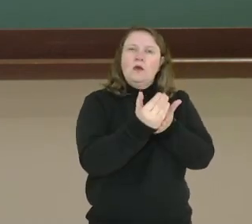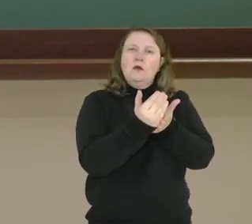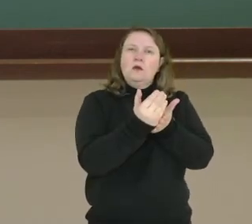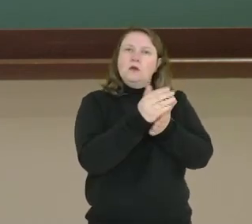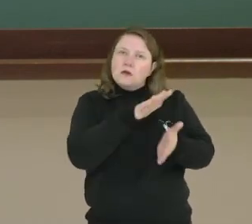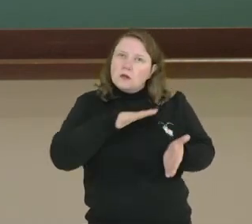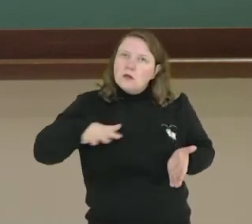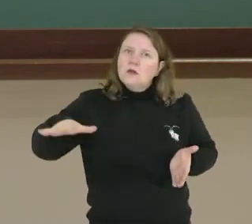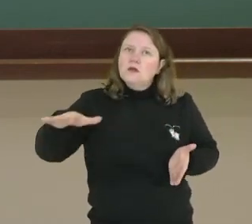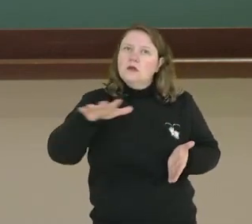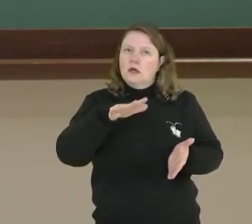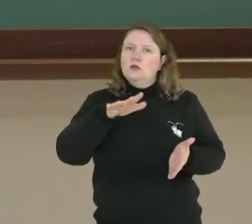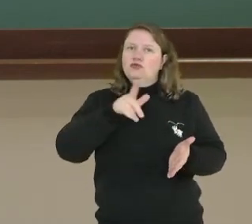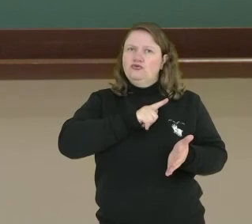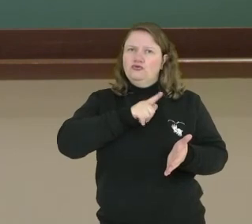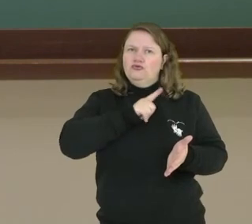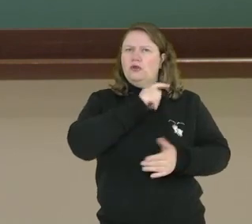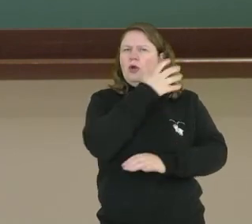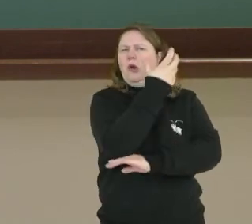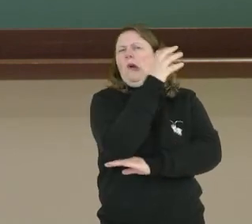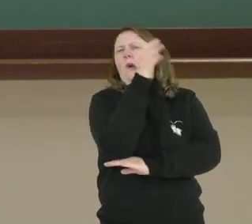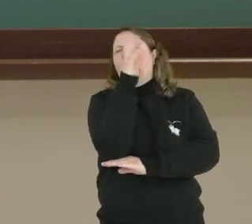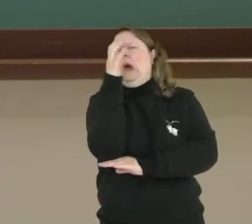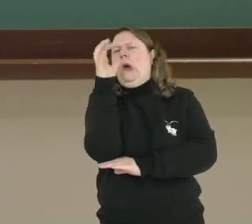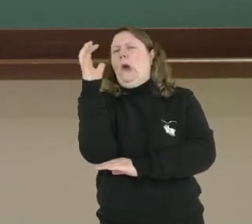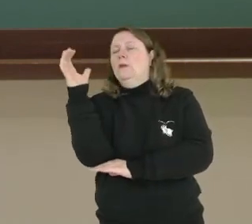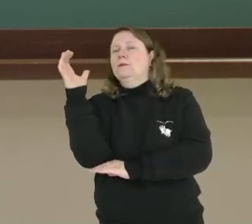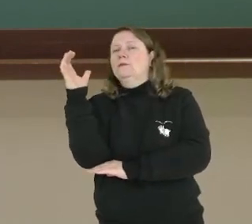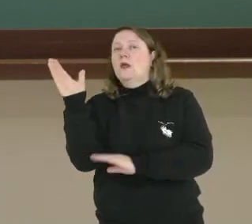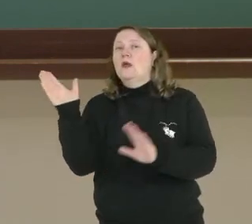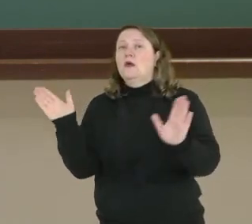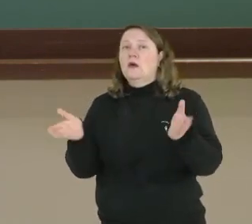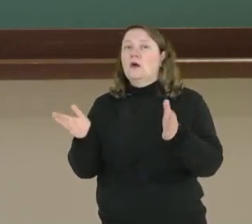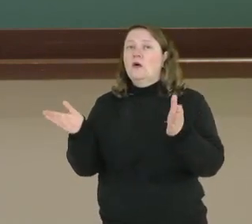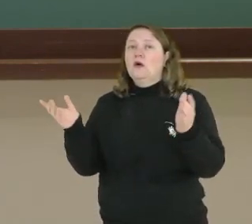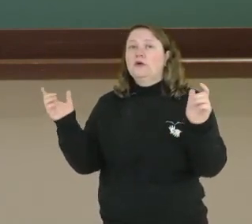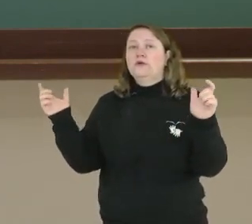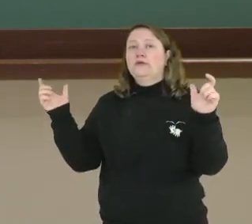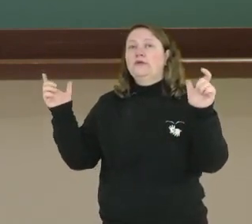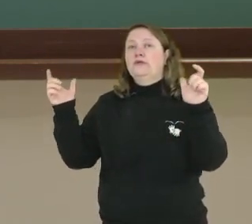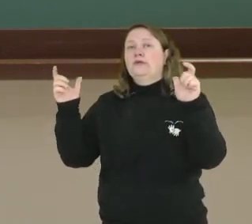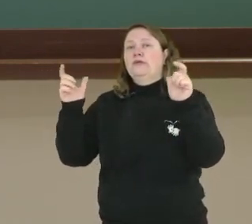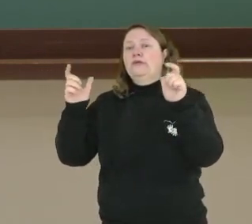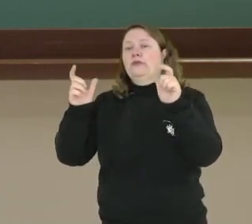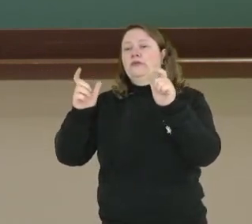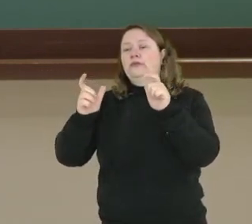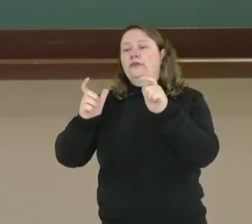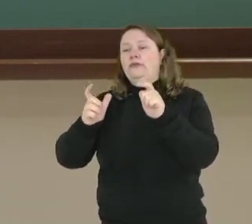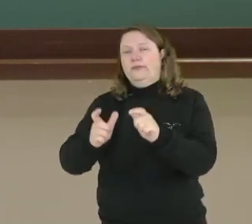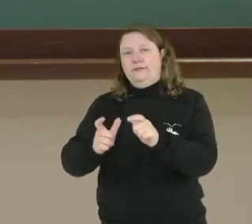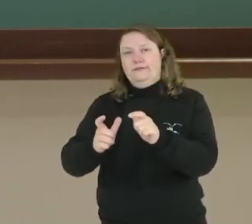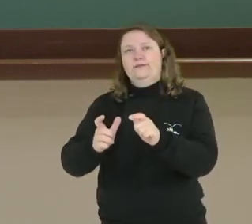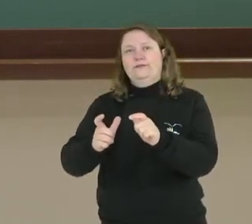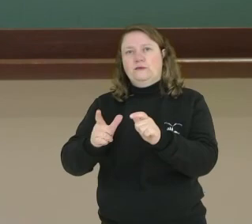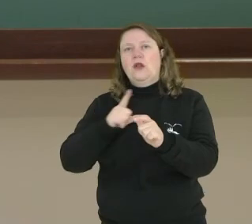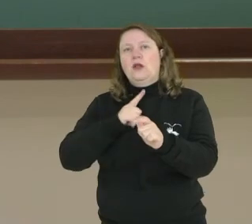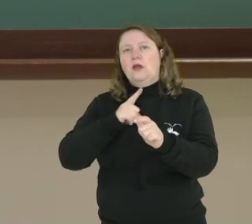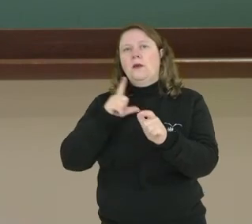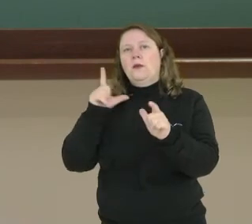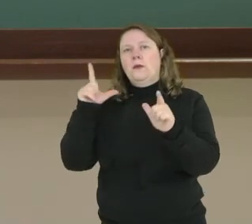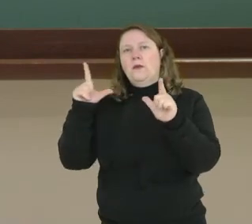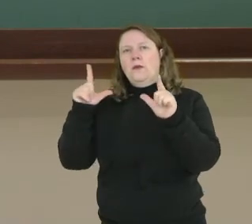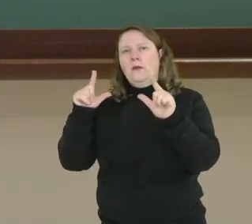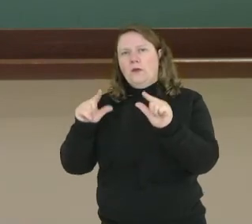determinada cobertura vegetal e hoje nós temos o que sobrou, ou seja, o remanescente. O que levou a